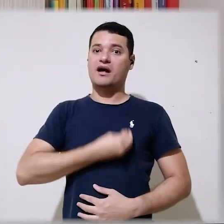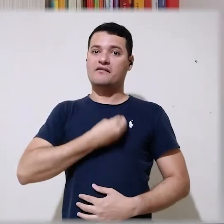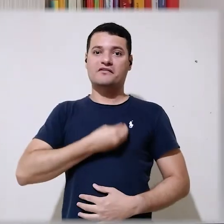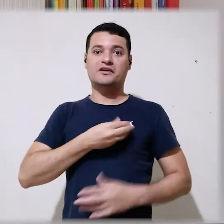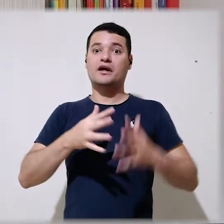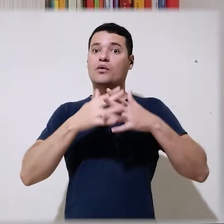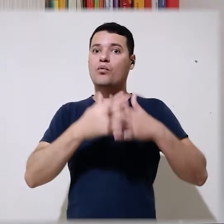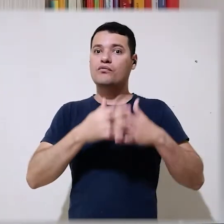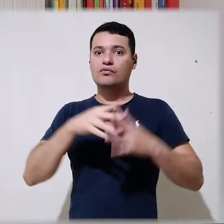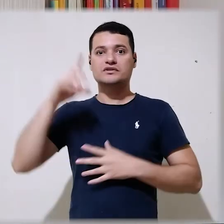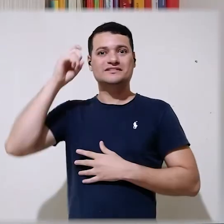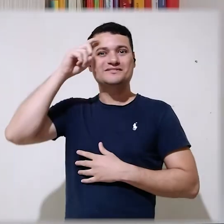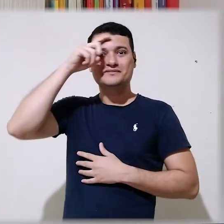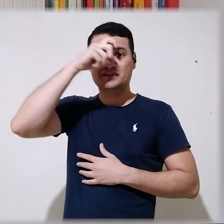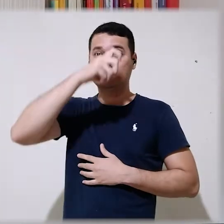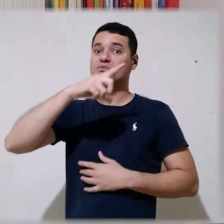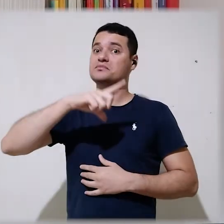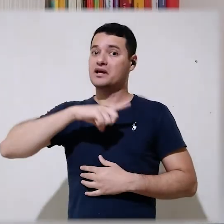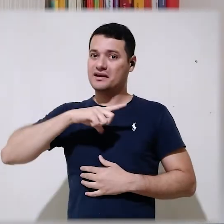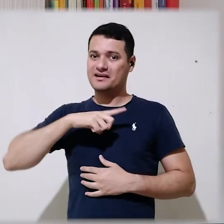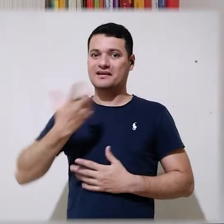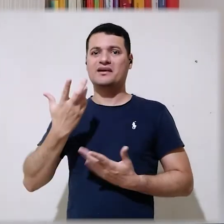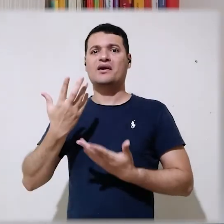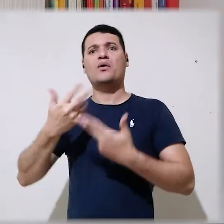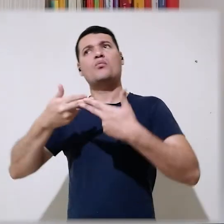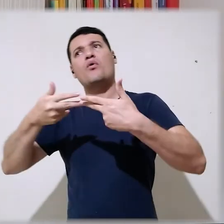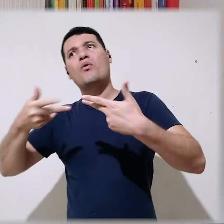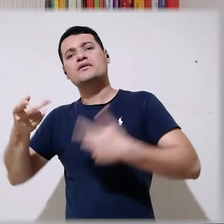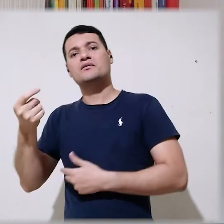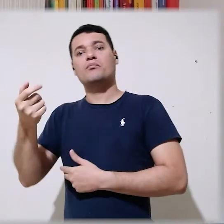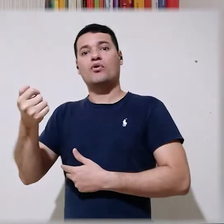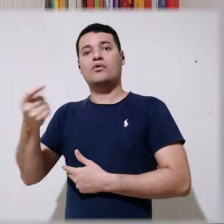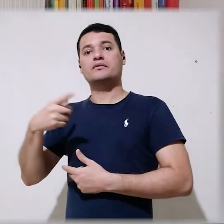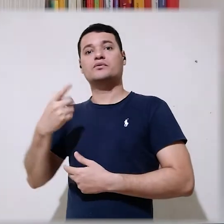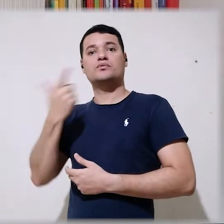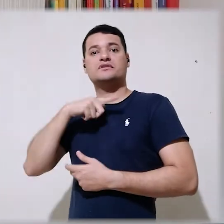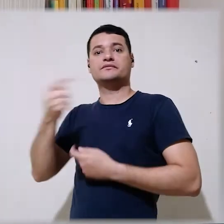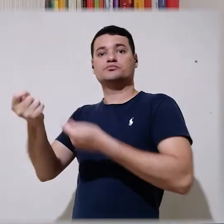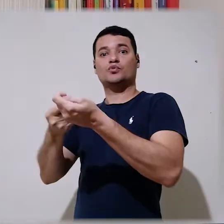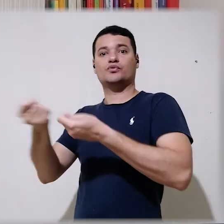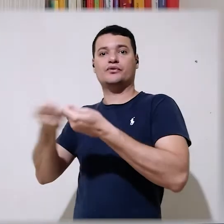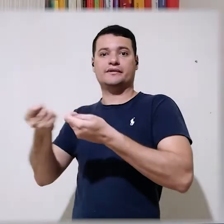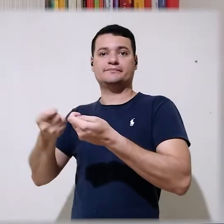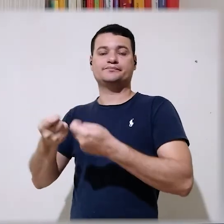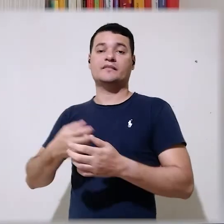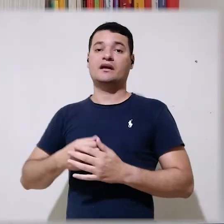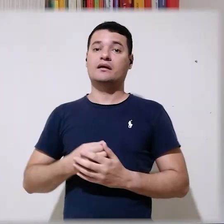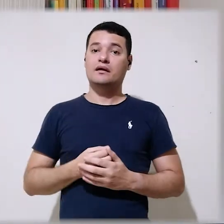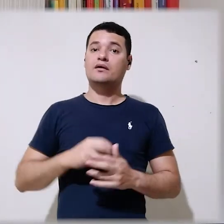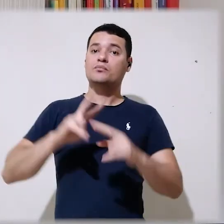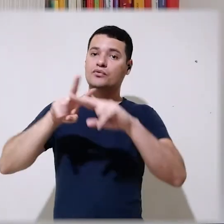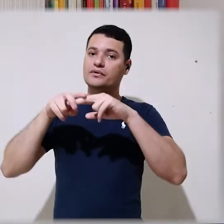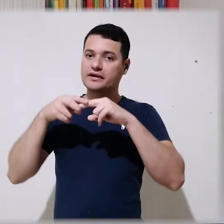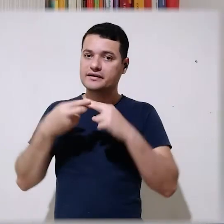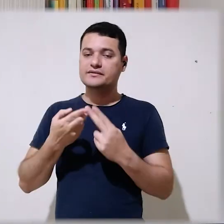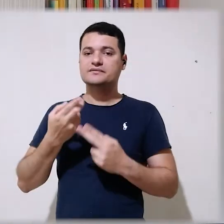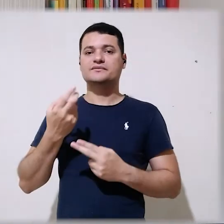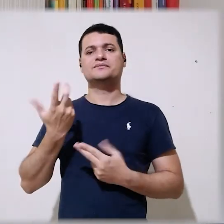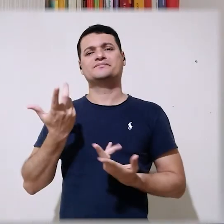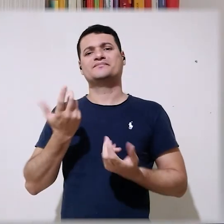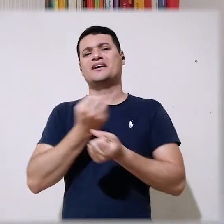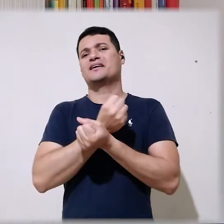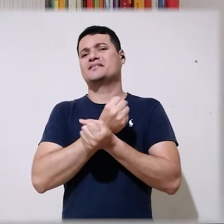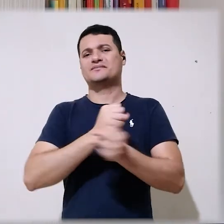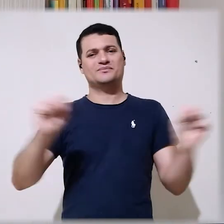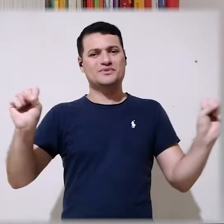lembre-se que a vida é esse fenômeno extremamente complexo e existem pouquíssimas coisas sobre as quais nós temos controle.